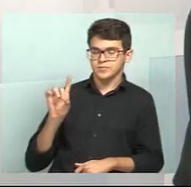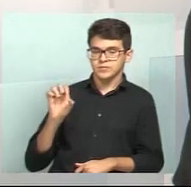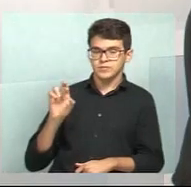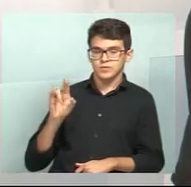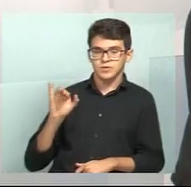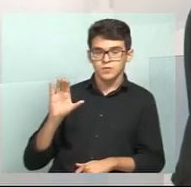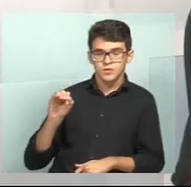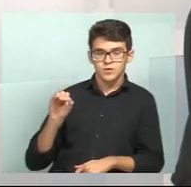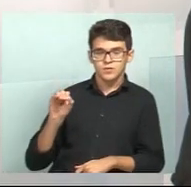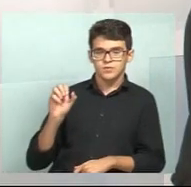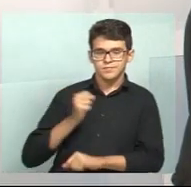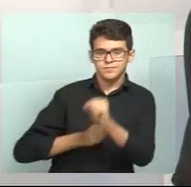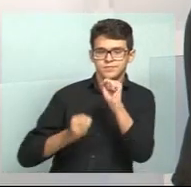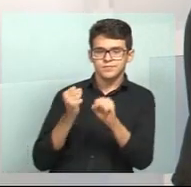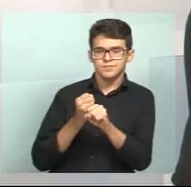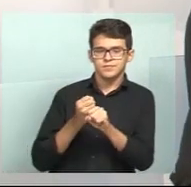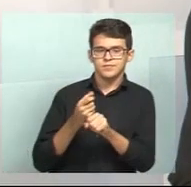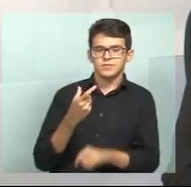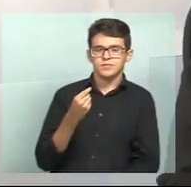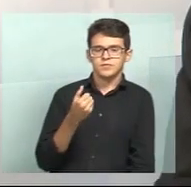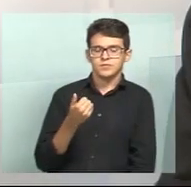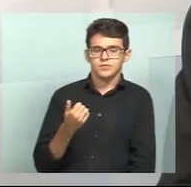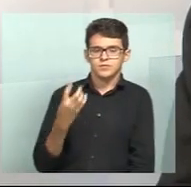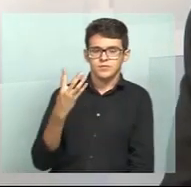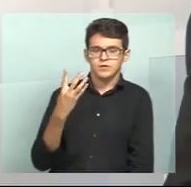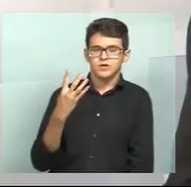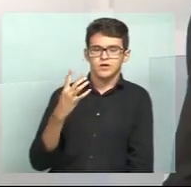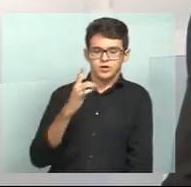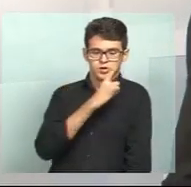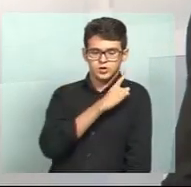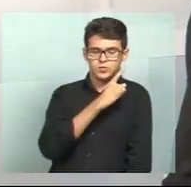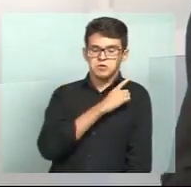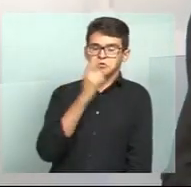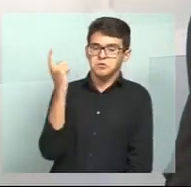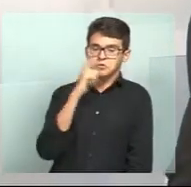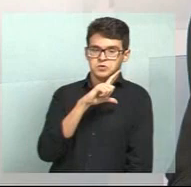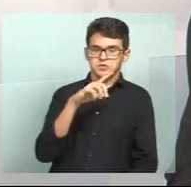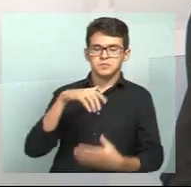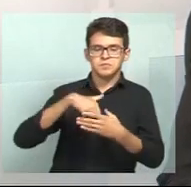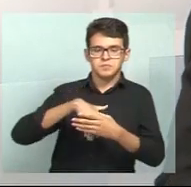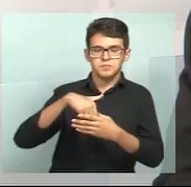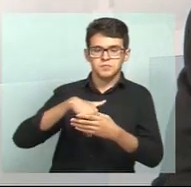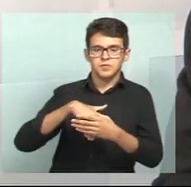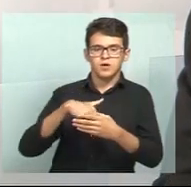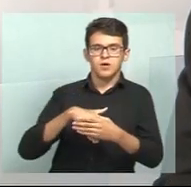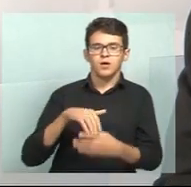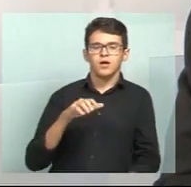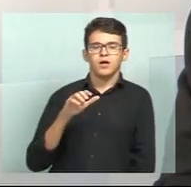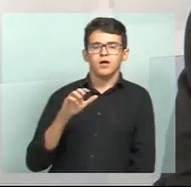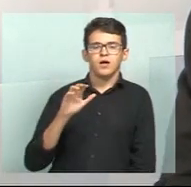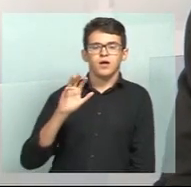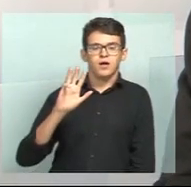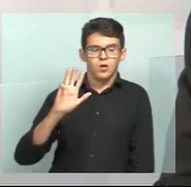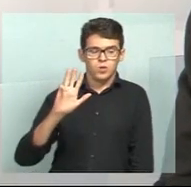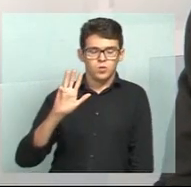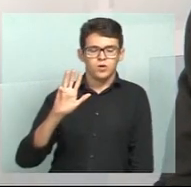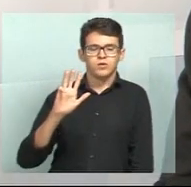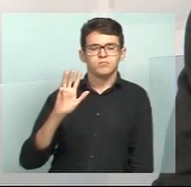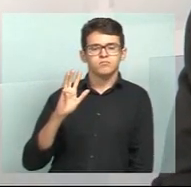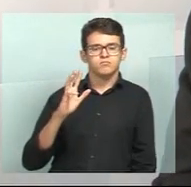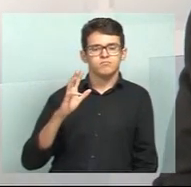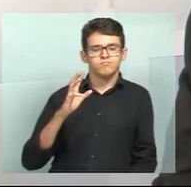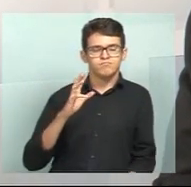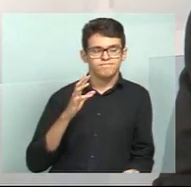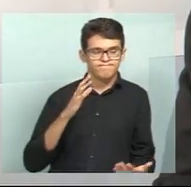2014, quando Dilma Rousseff ganhou o segundo turno, Lula a chamou a um canto da parede e disse: